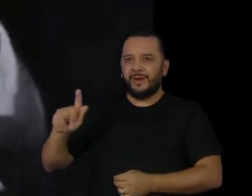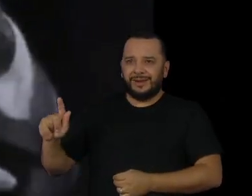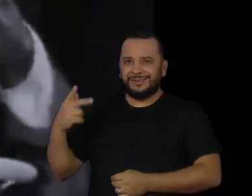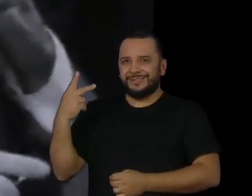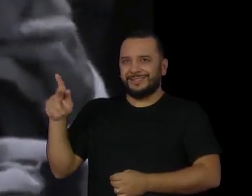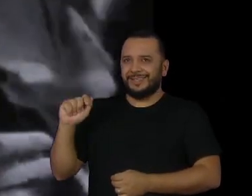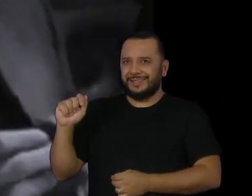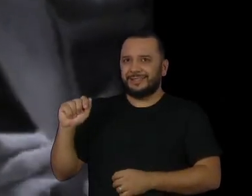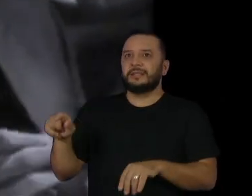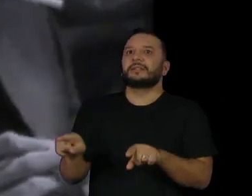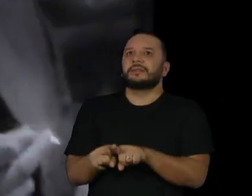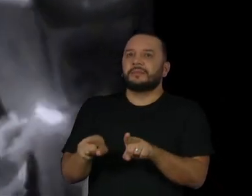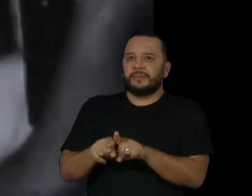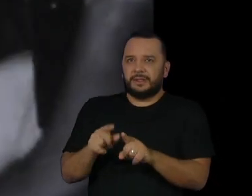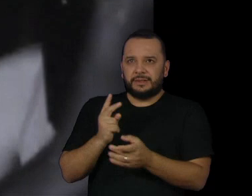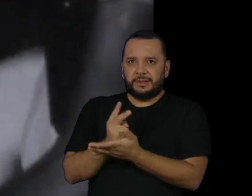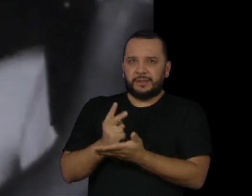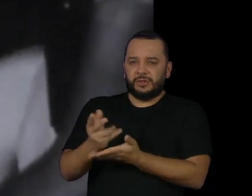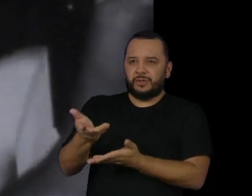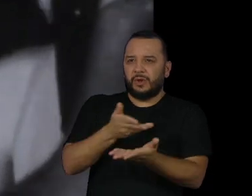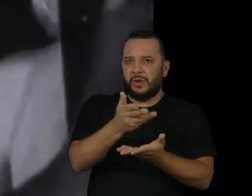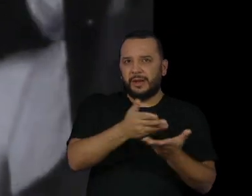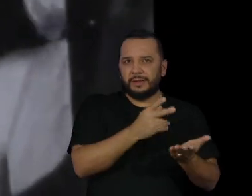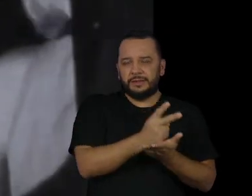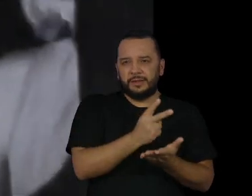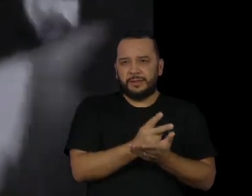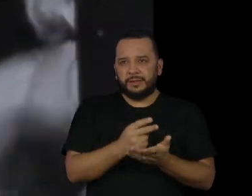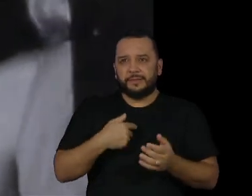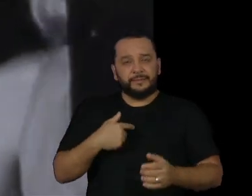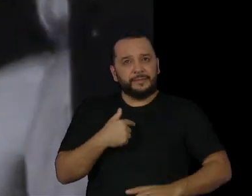essa troca permanente. Atenção!